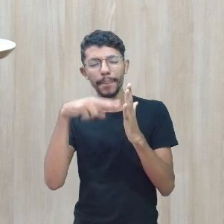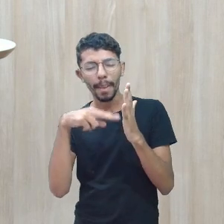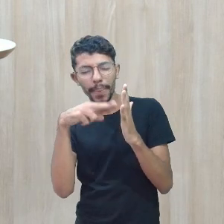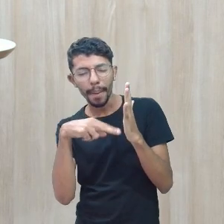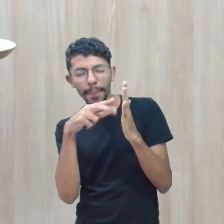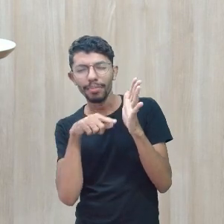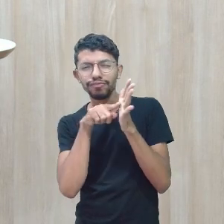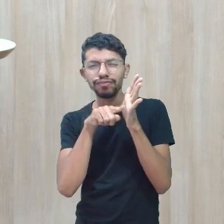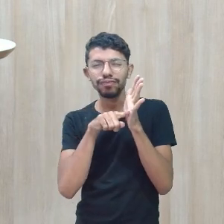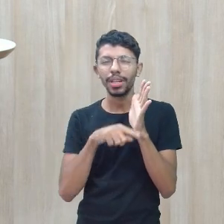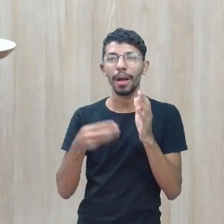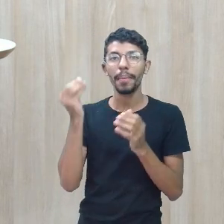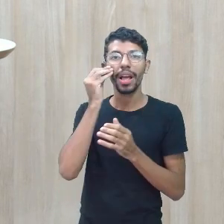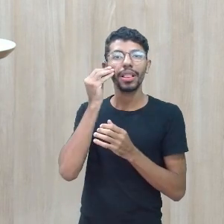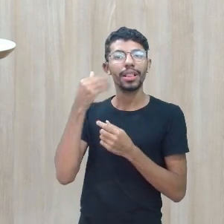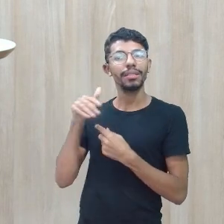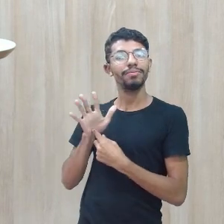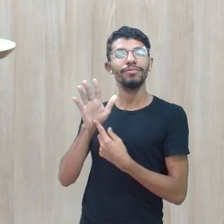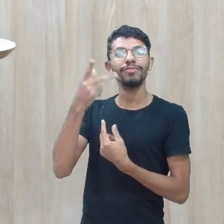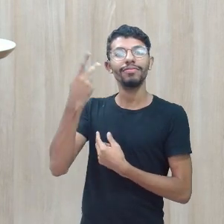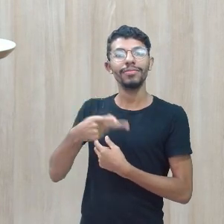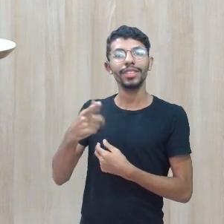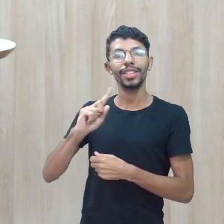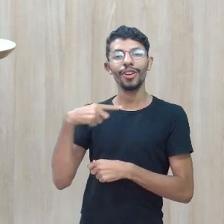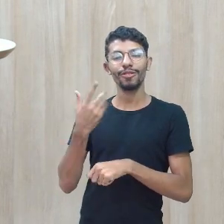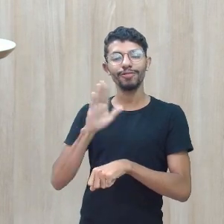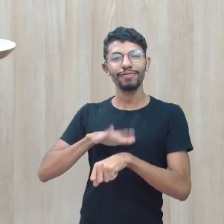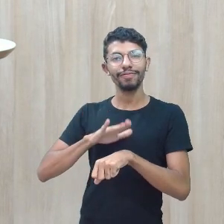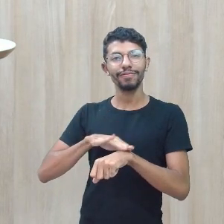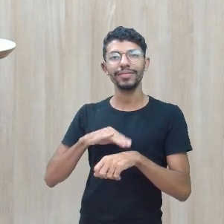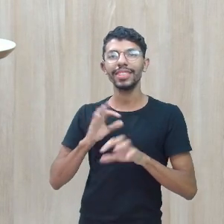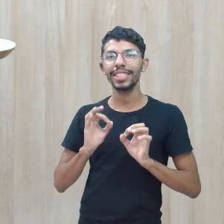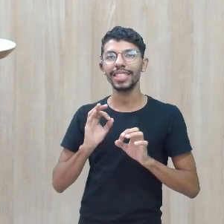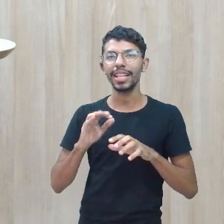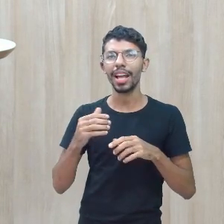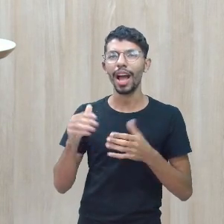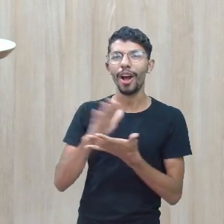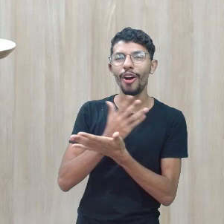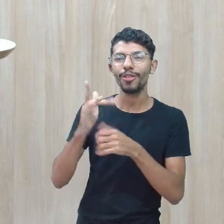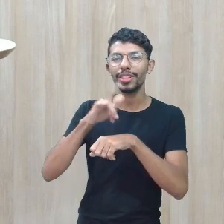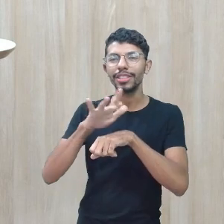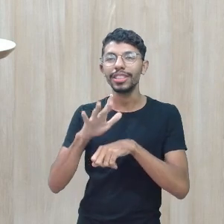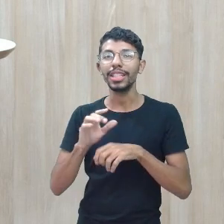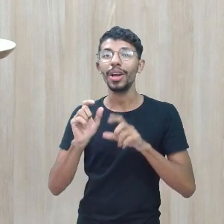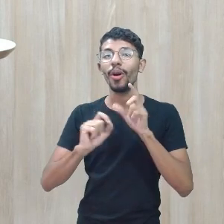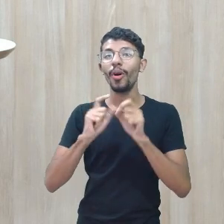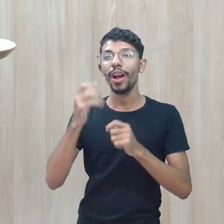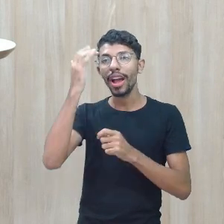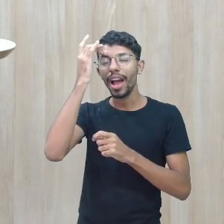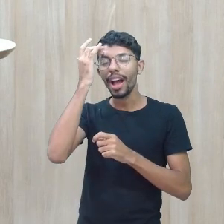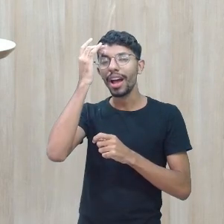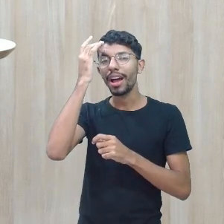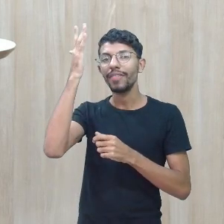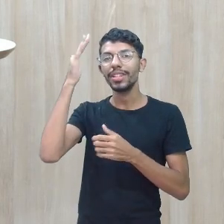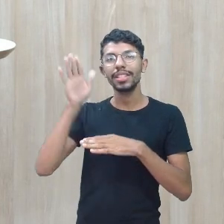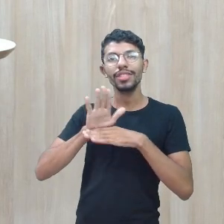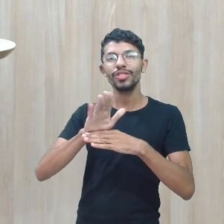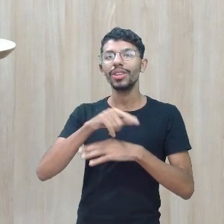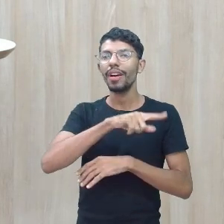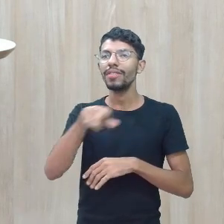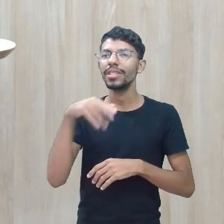tentar trazer para cá, para esse nosso momento, algumas dicas que facilitem vocês responderem essas atividades. Mas